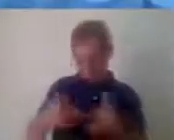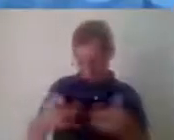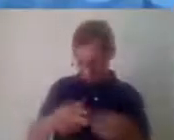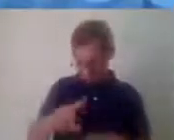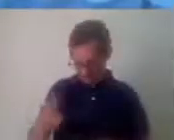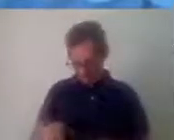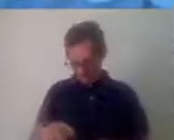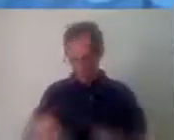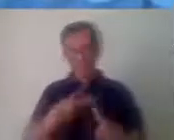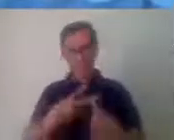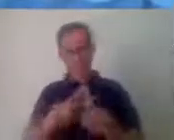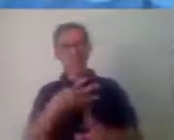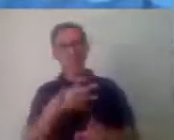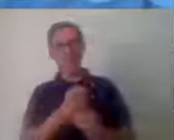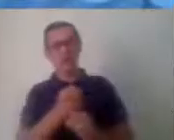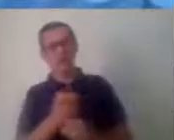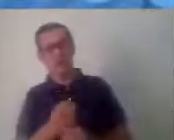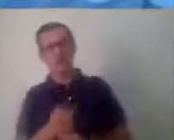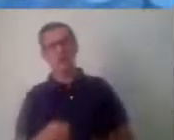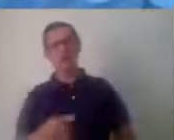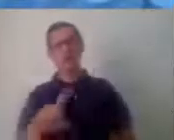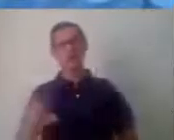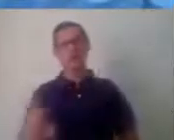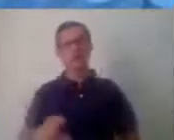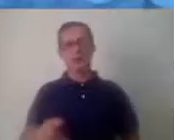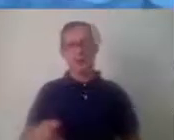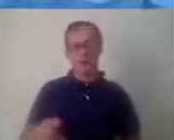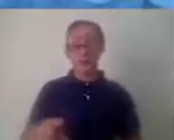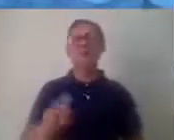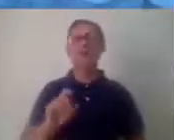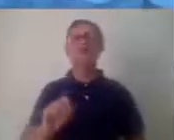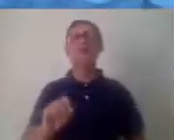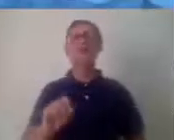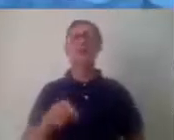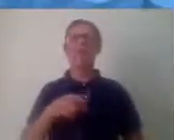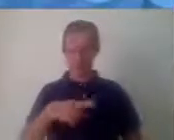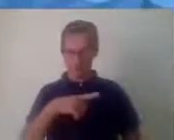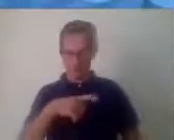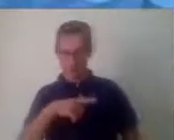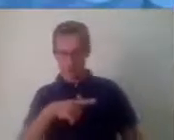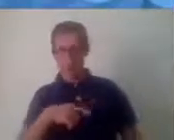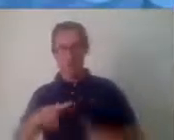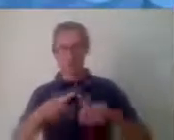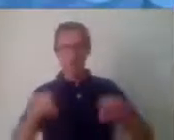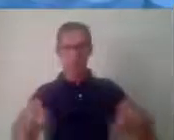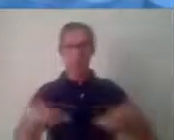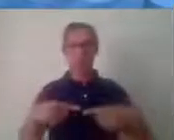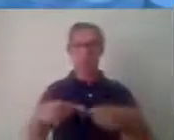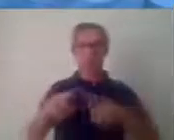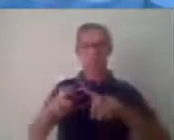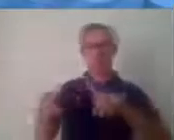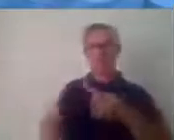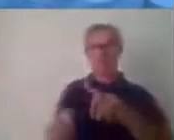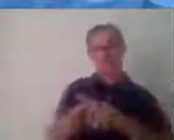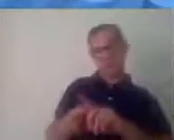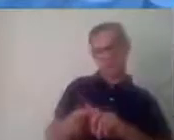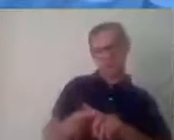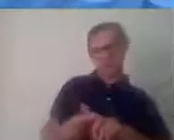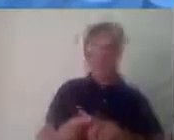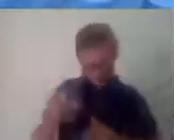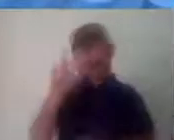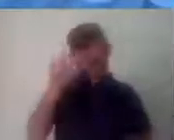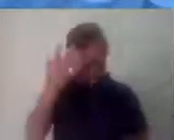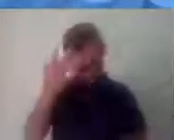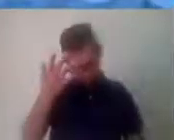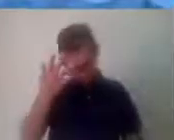integral dupla, calcular integral, né, onde você tem uma região que é circular, fica muito